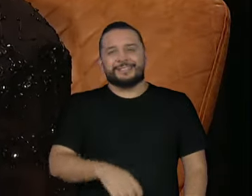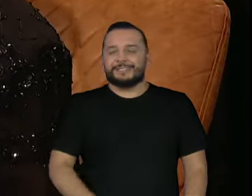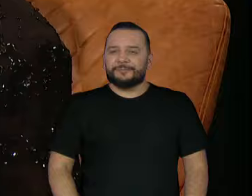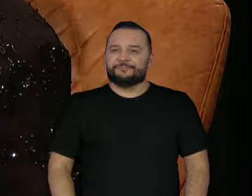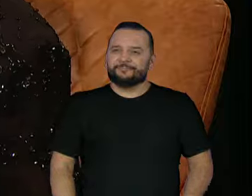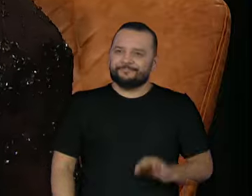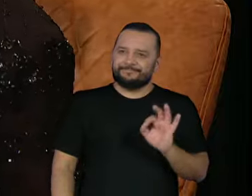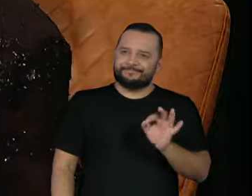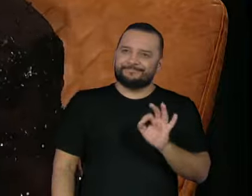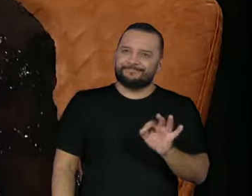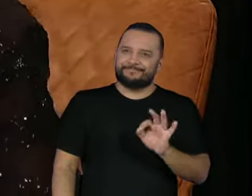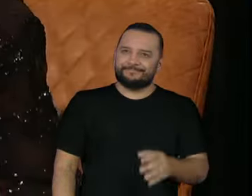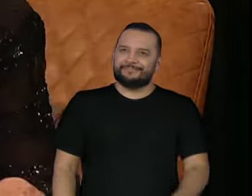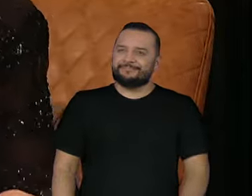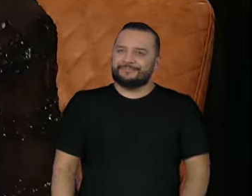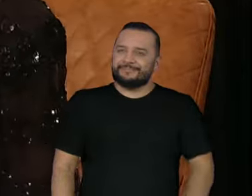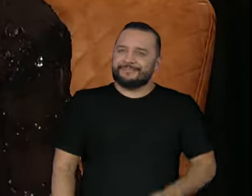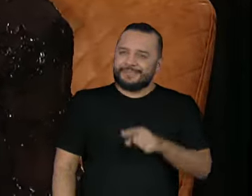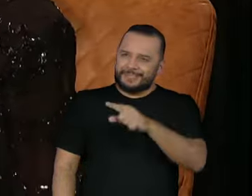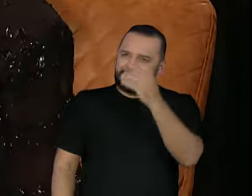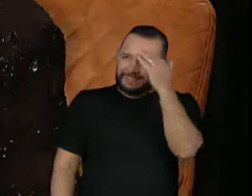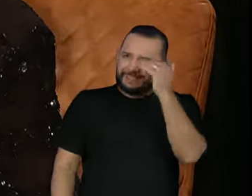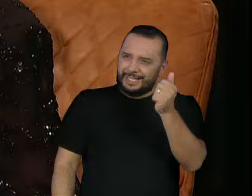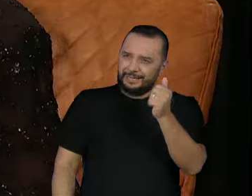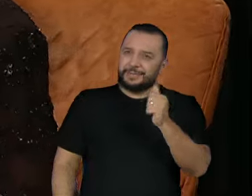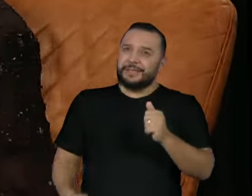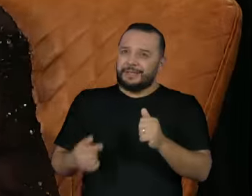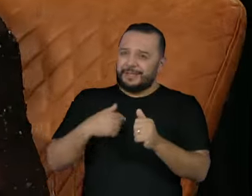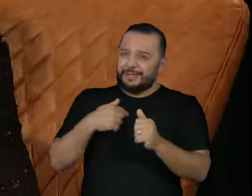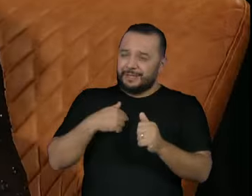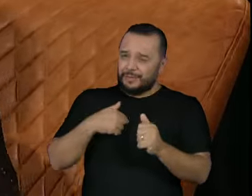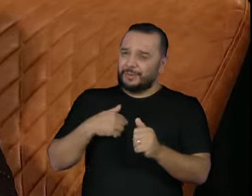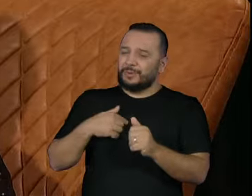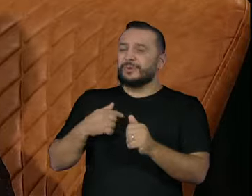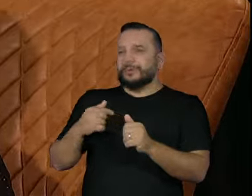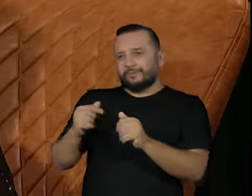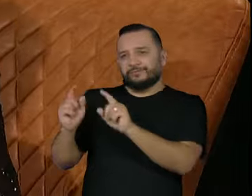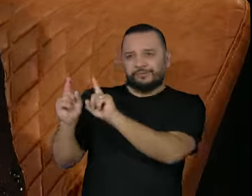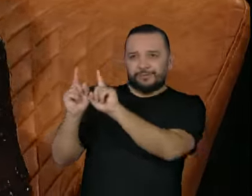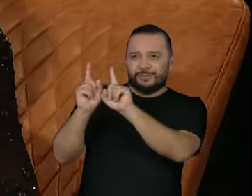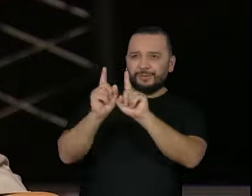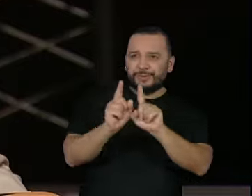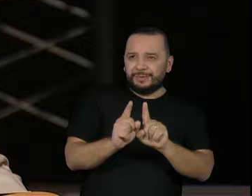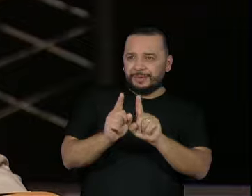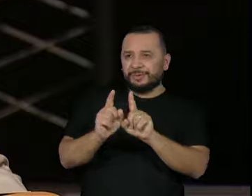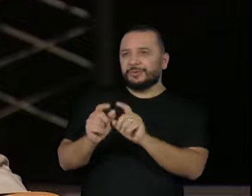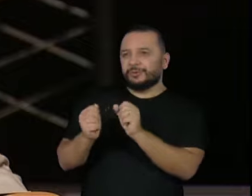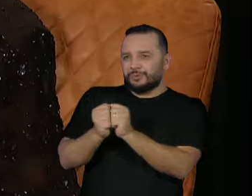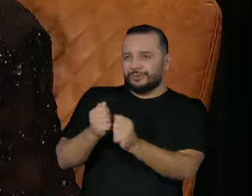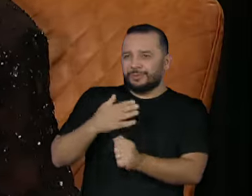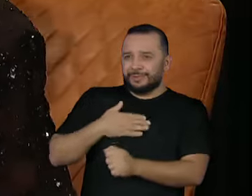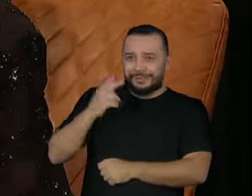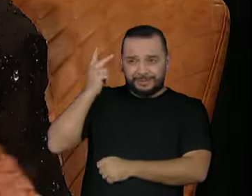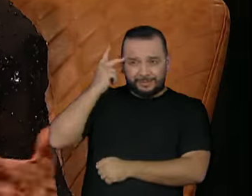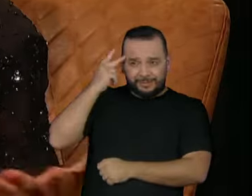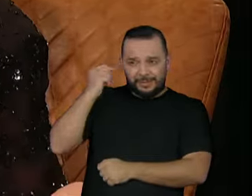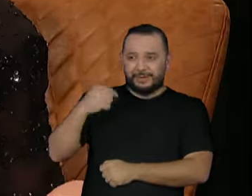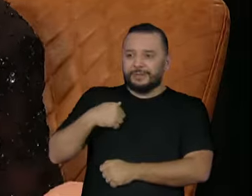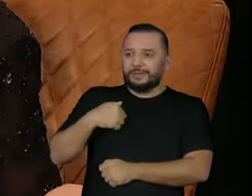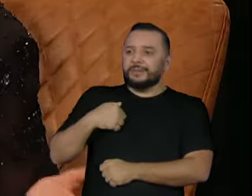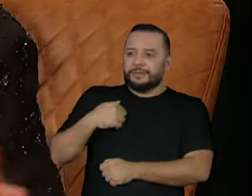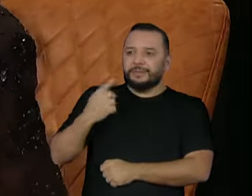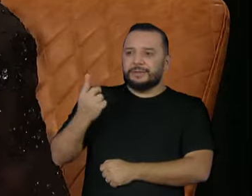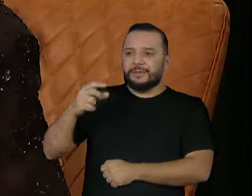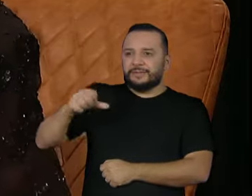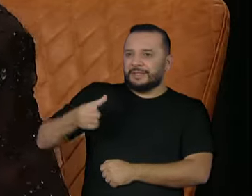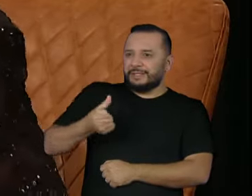Pois é, Laíde. Bom, vocês sabem que eu é que trouxe a Laíde para São Paulo, né? Ela esqueceu de falar. Quando eu vim nos anos 60, que o Ronaldo